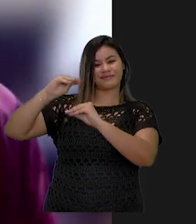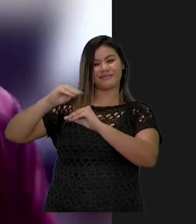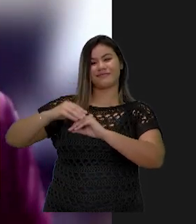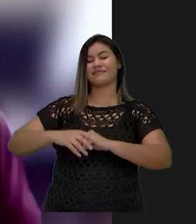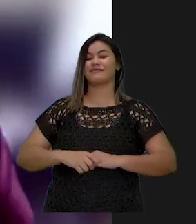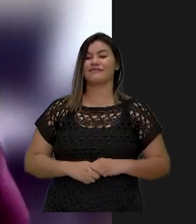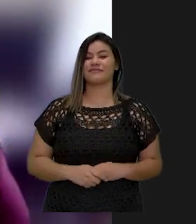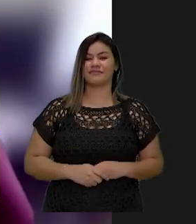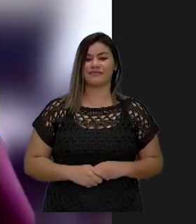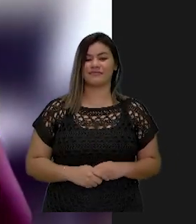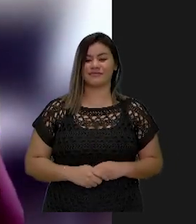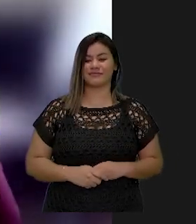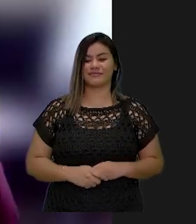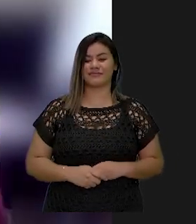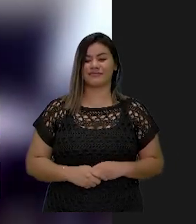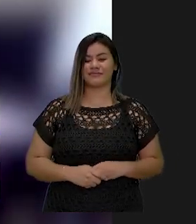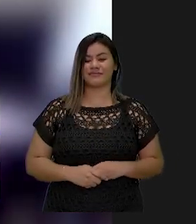Muito bem.